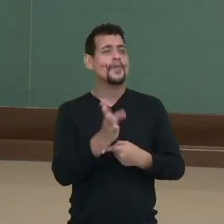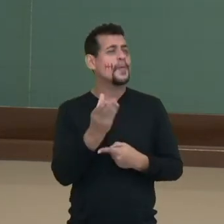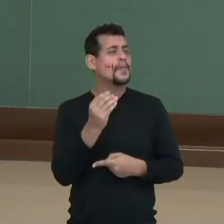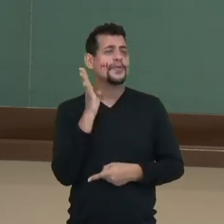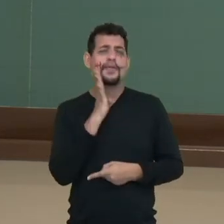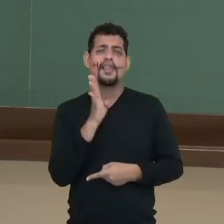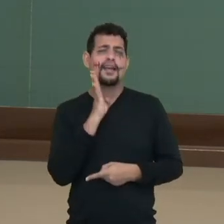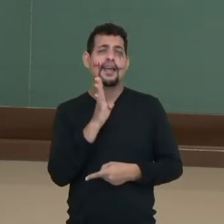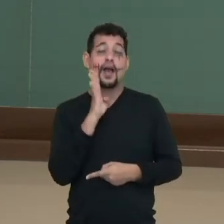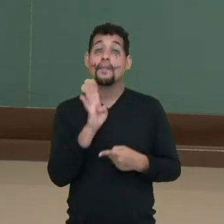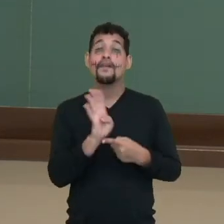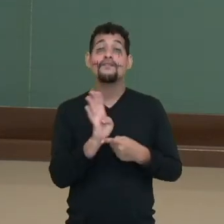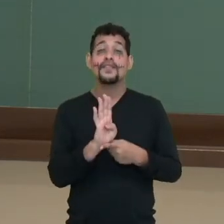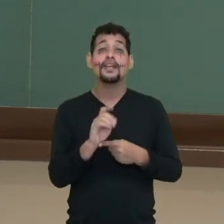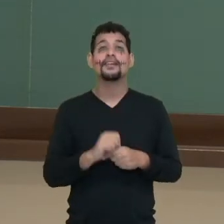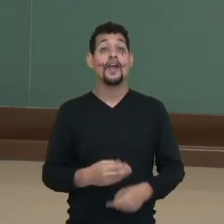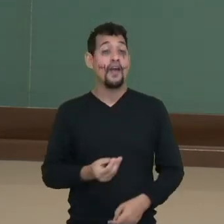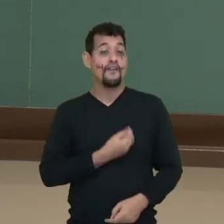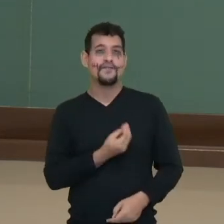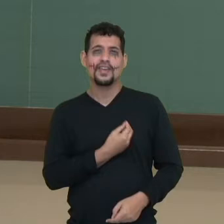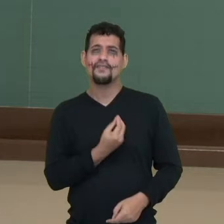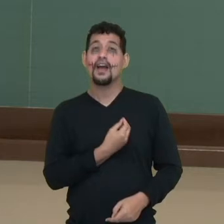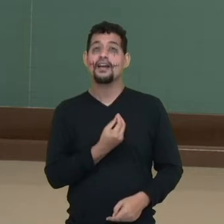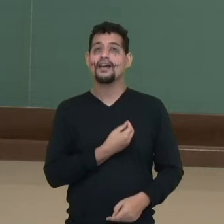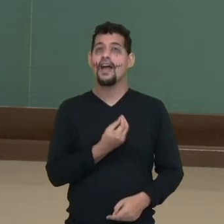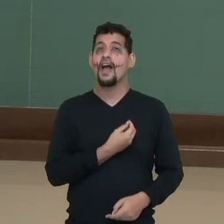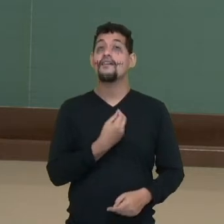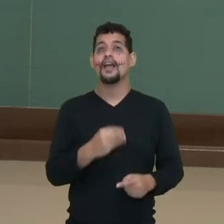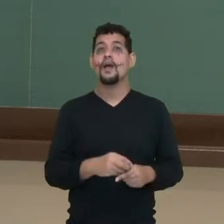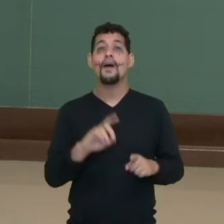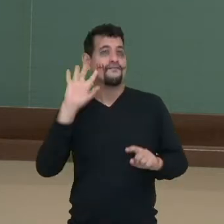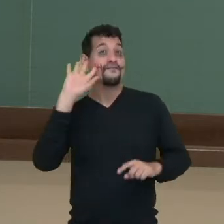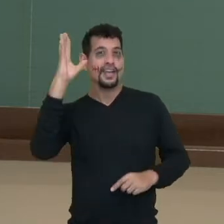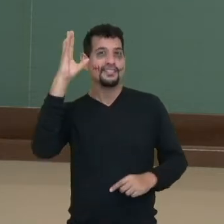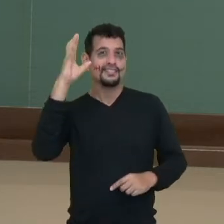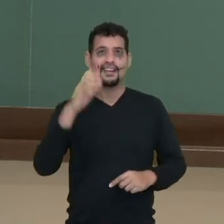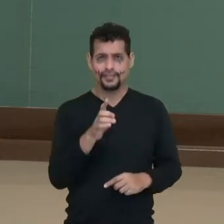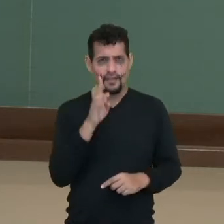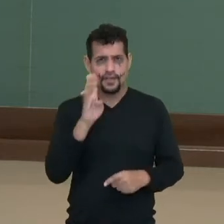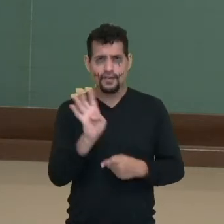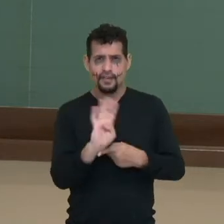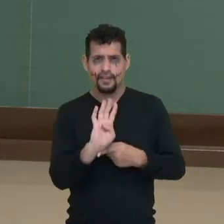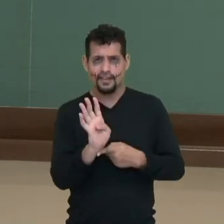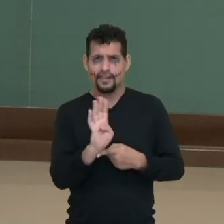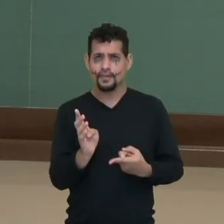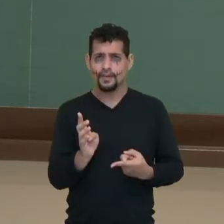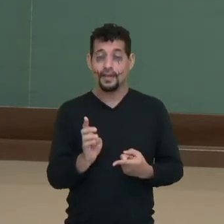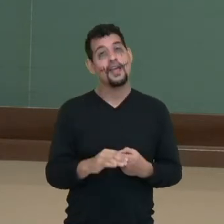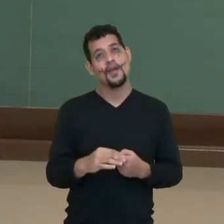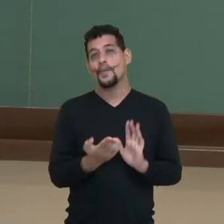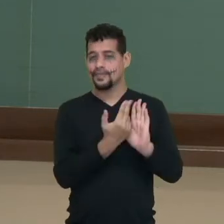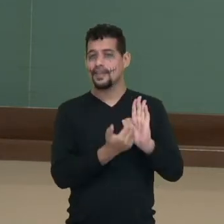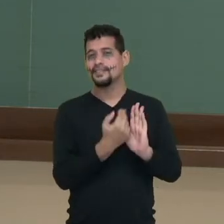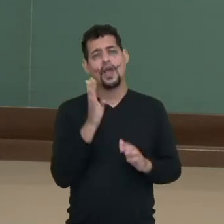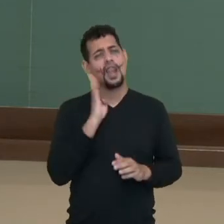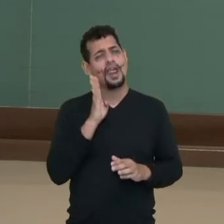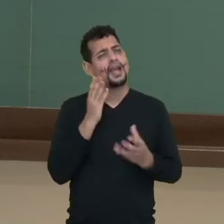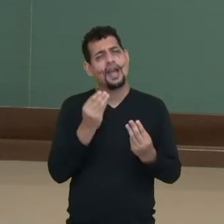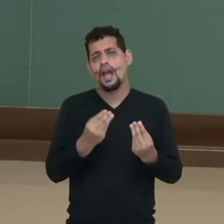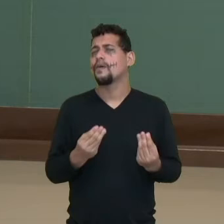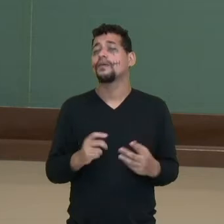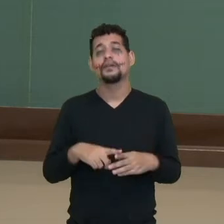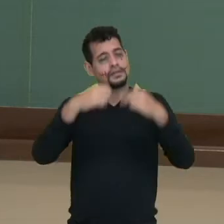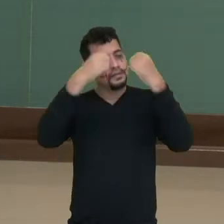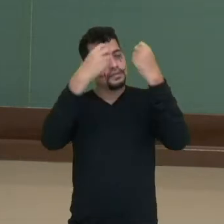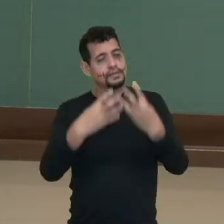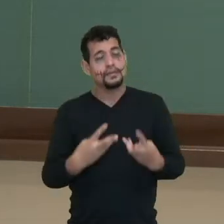interessante é o Viva a Vida, a Vida é uma Festa. É um filme, é uma animação que retrata um